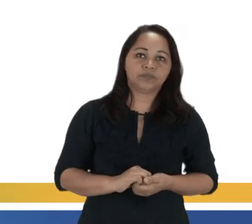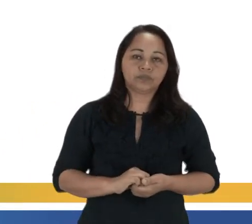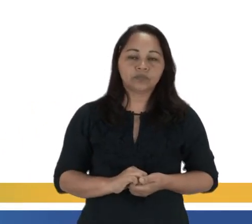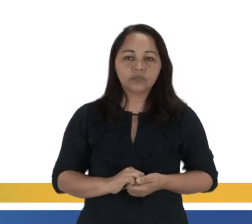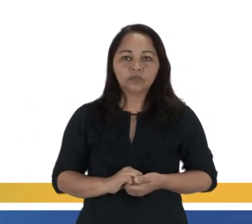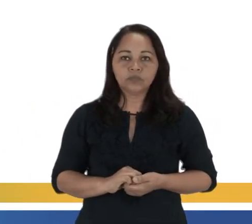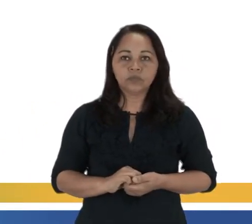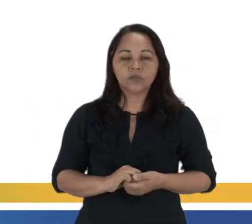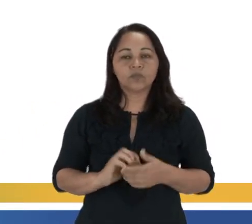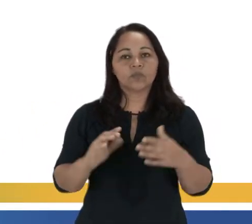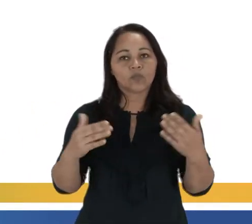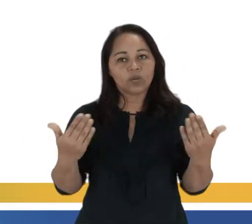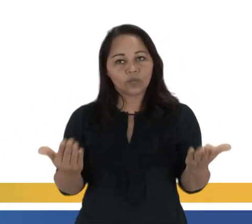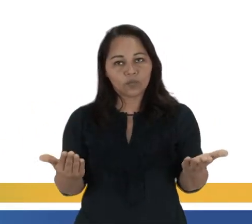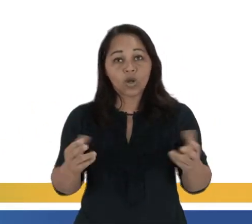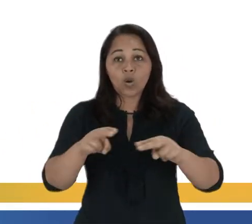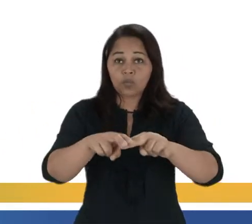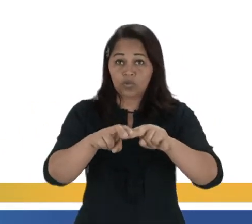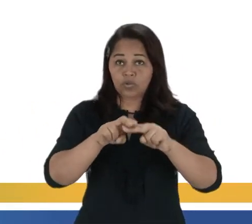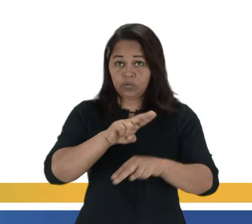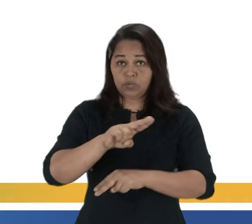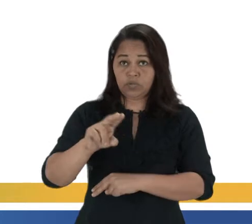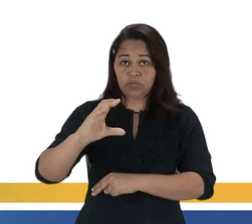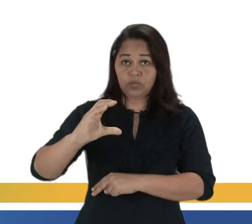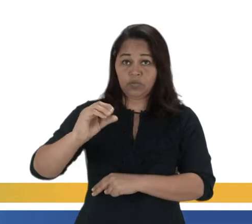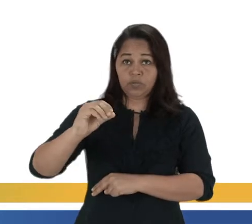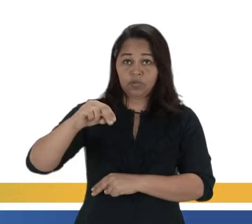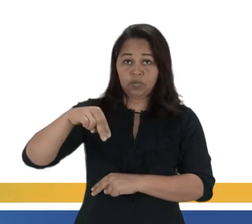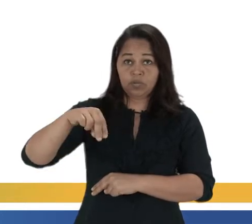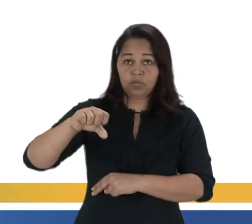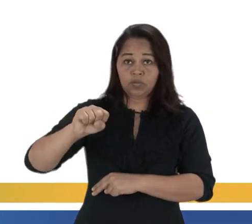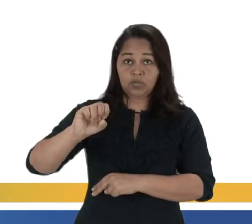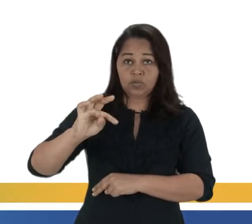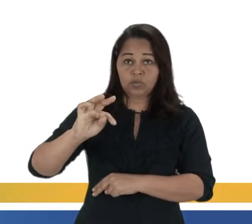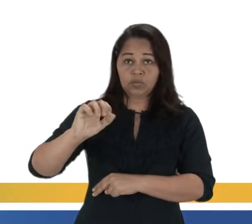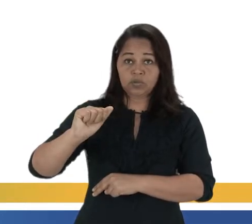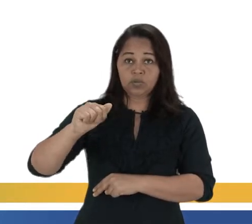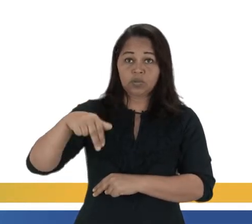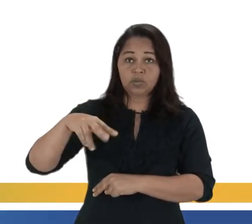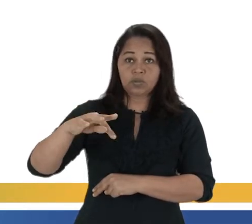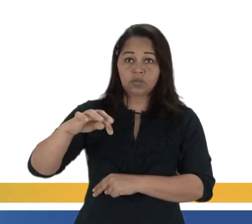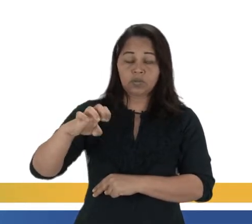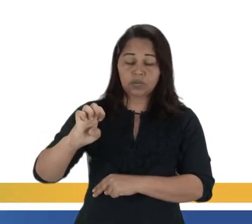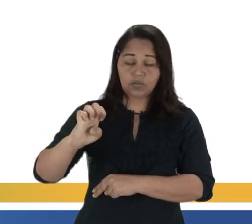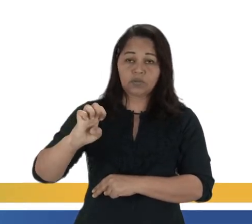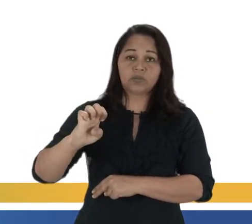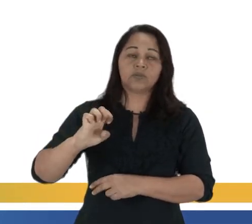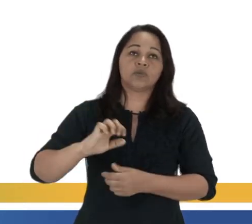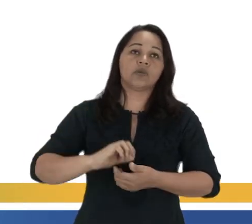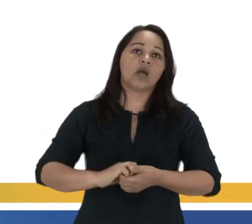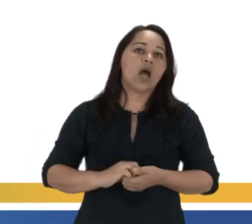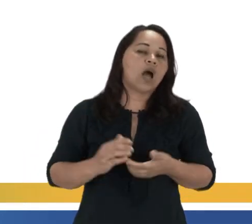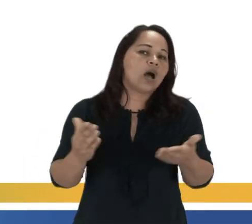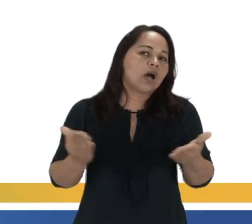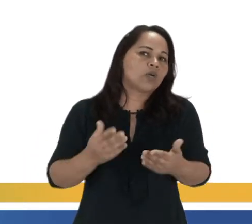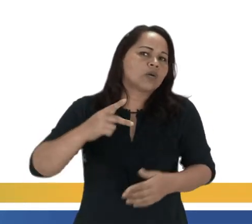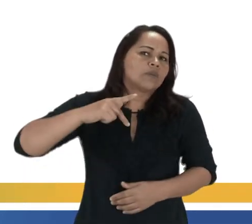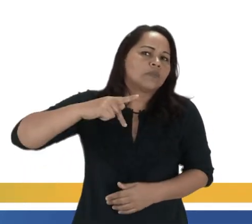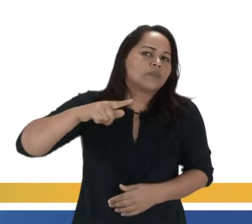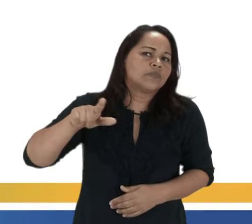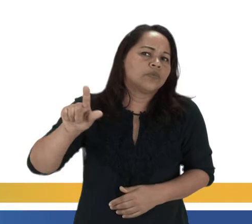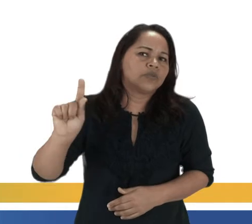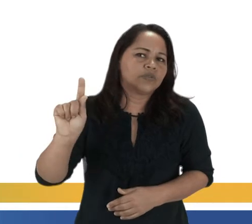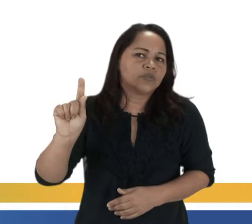a nossa constante. Nós vimos ainda, gente, que os termos de uma progressão